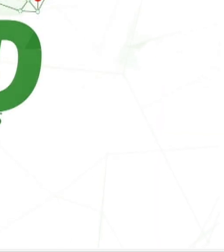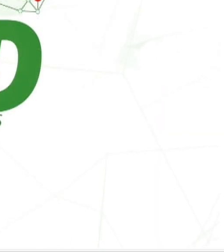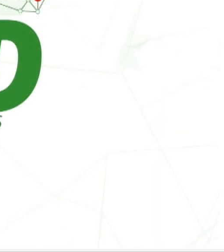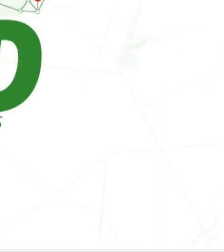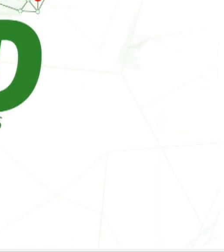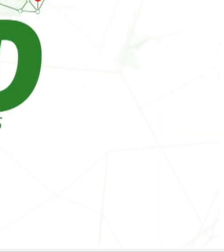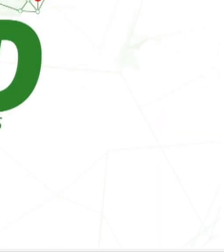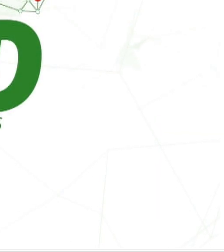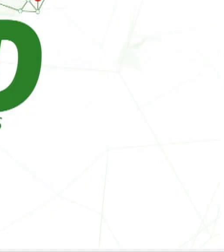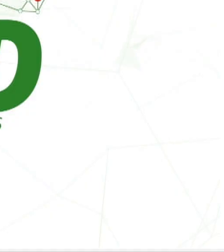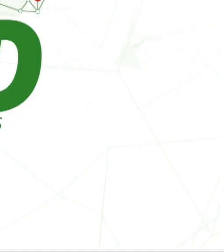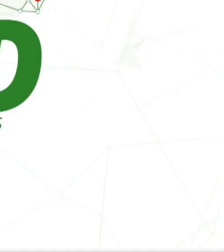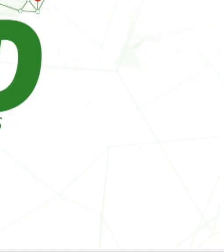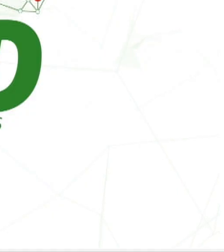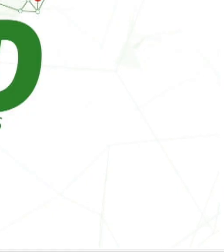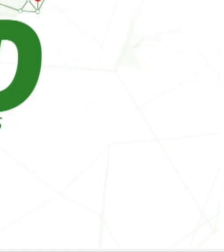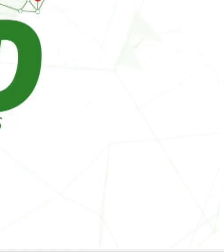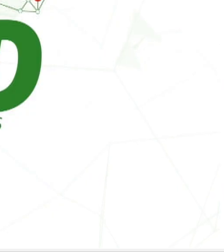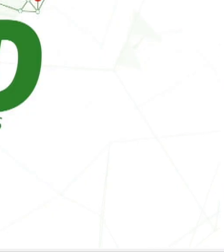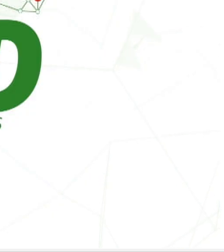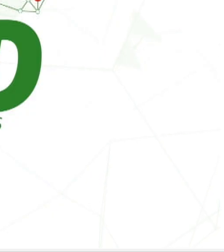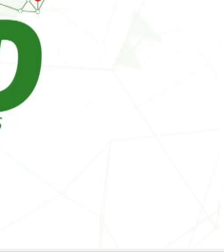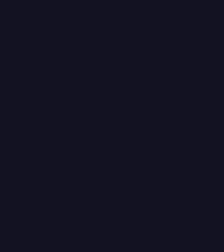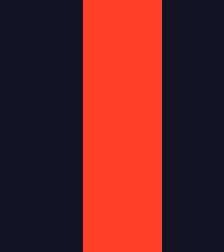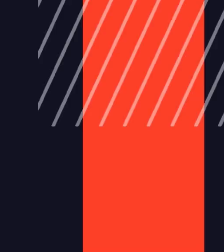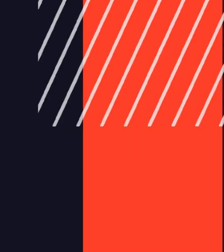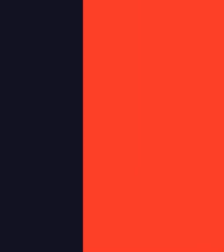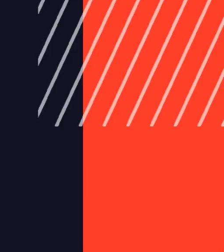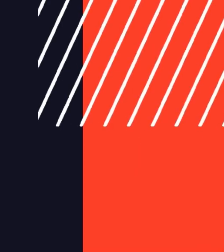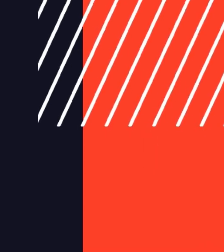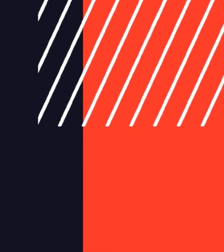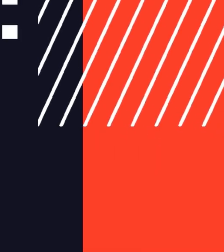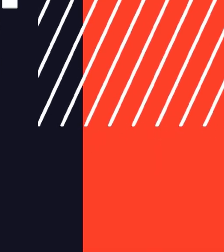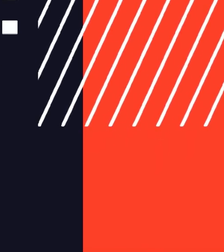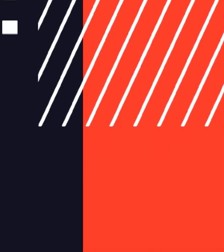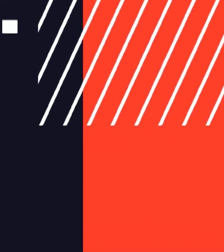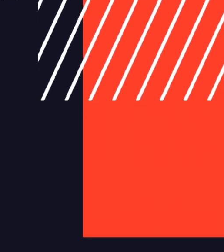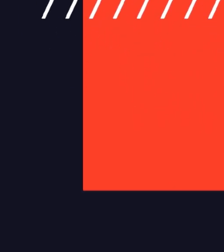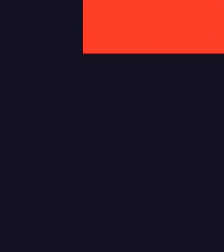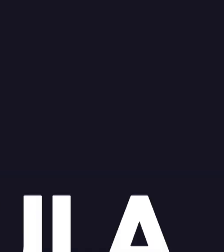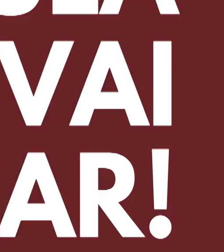Educação à distância, mudando realidades.